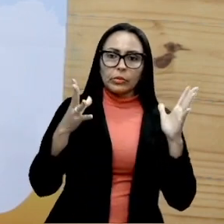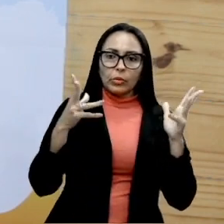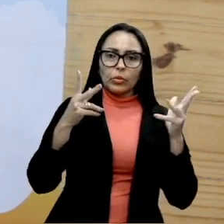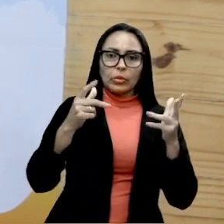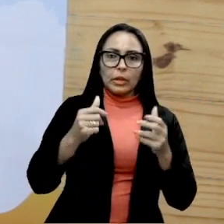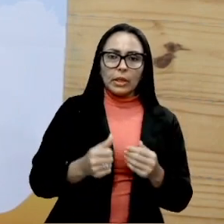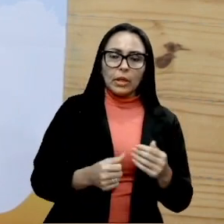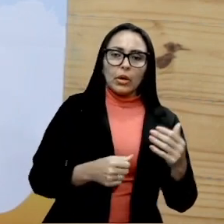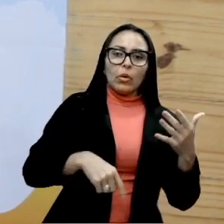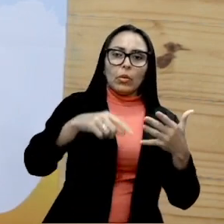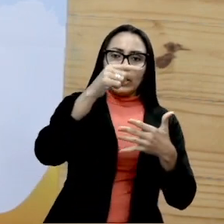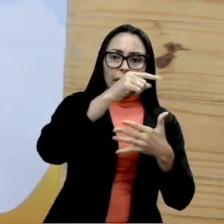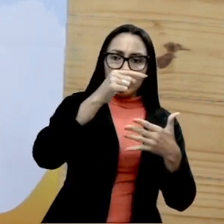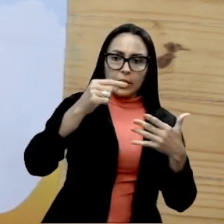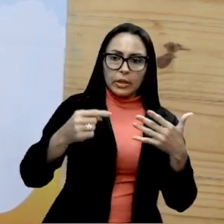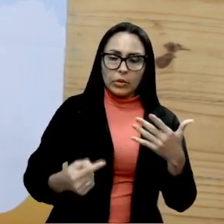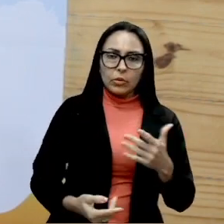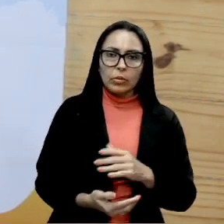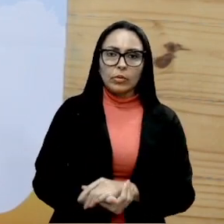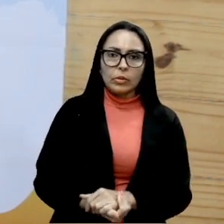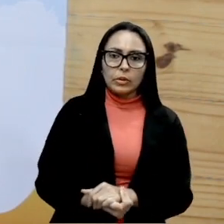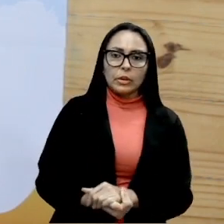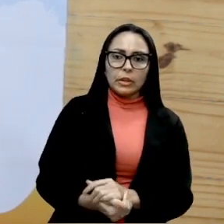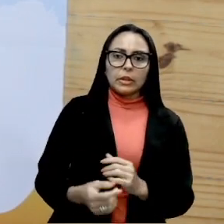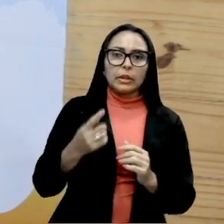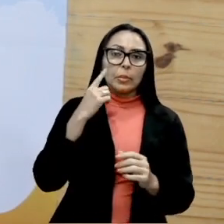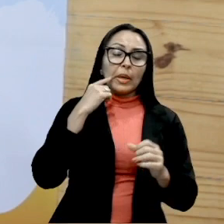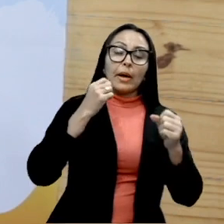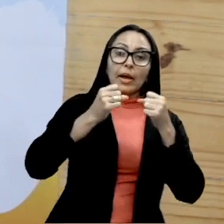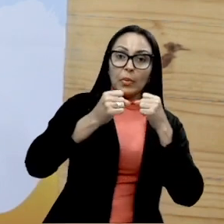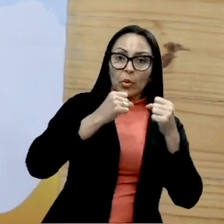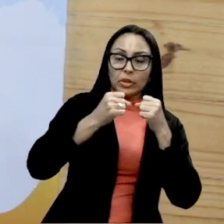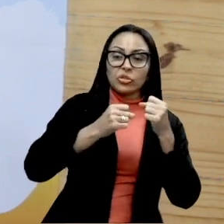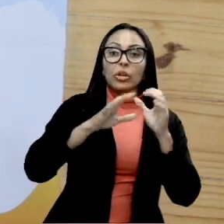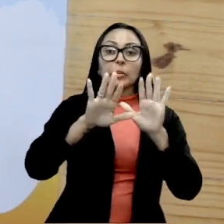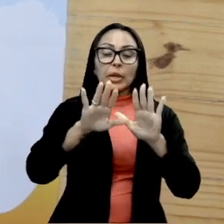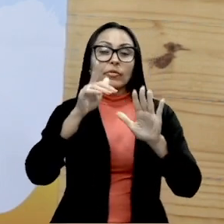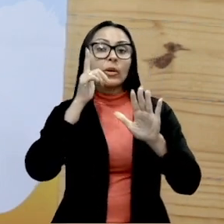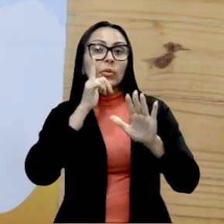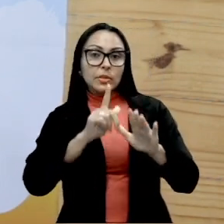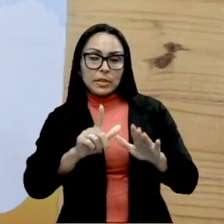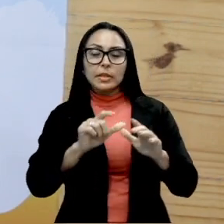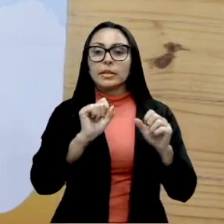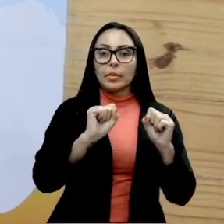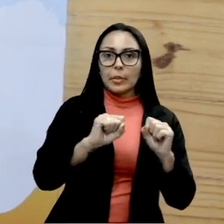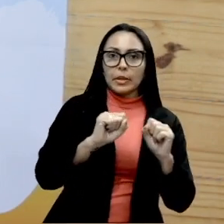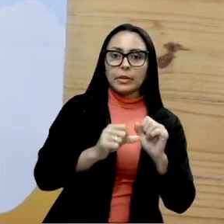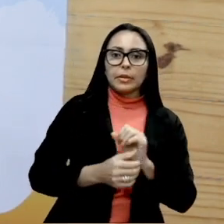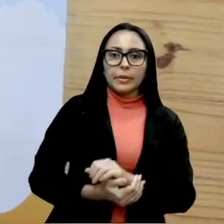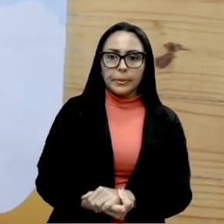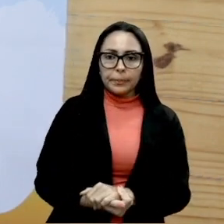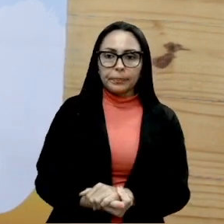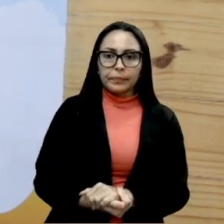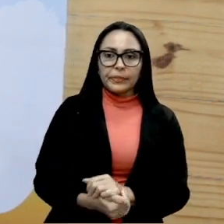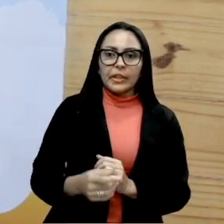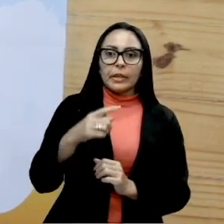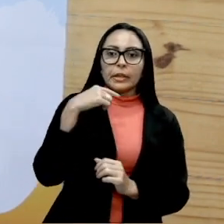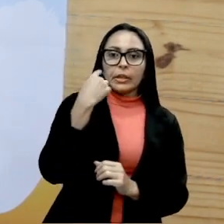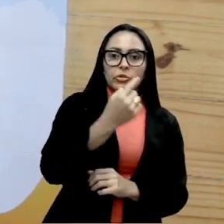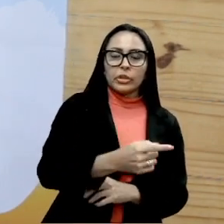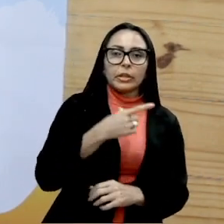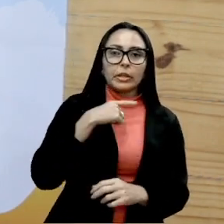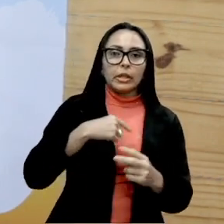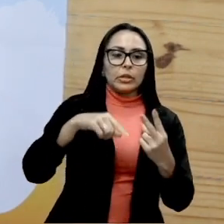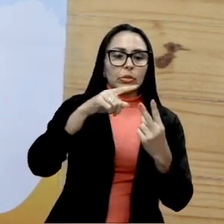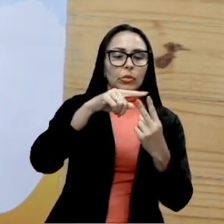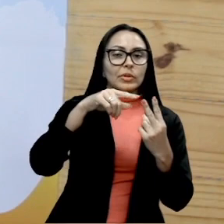elenco, a quem a equipe vai se reportar para conseguir fazer toda aquela produção. Aqui a gente tem dois